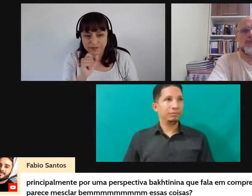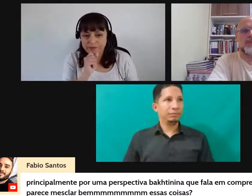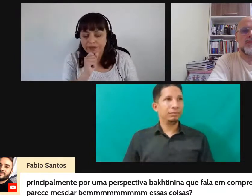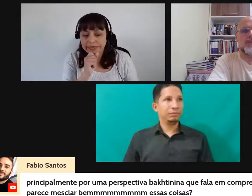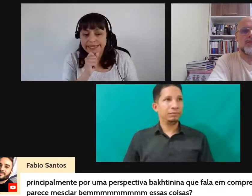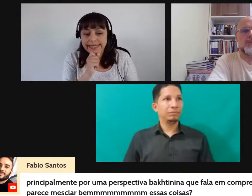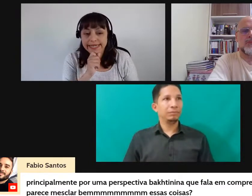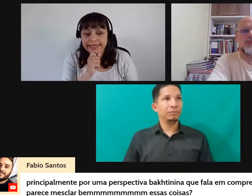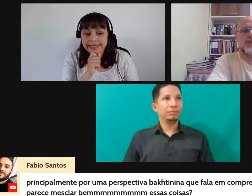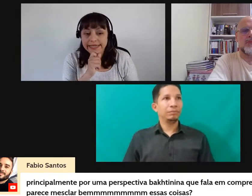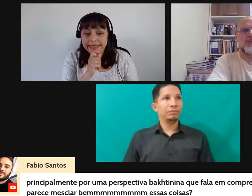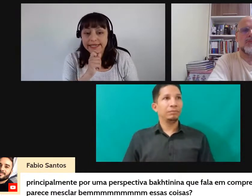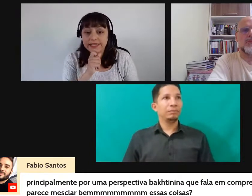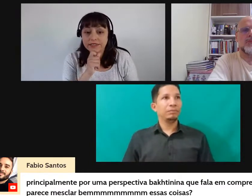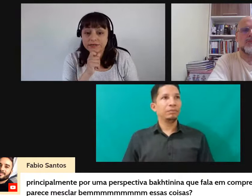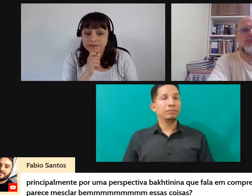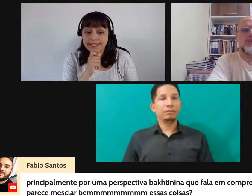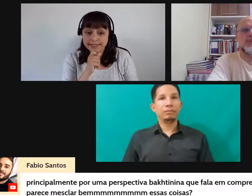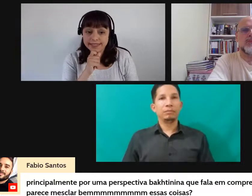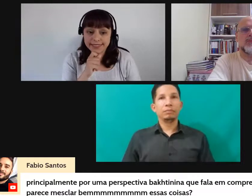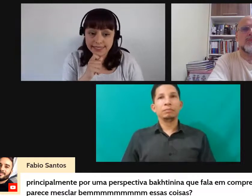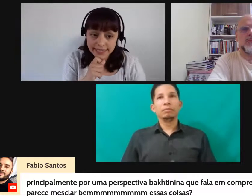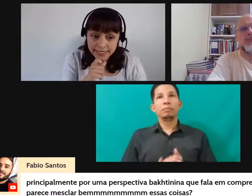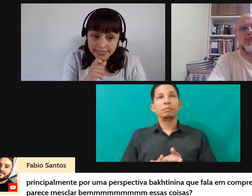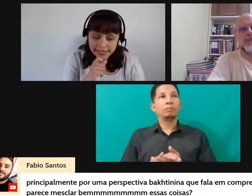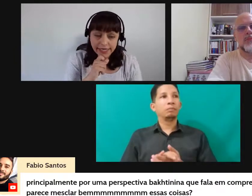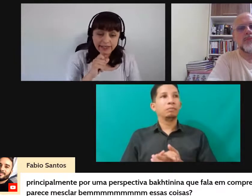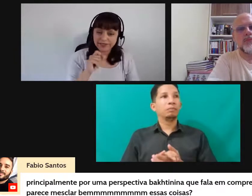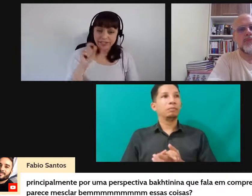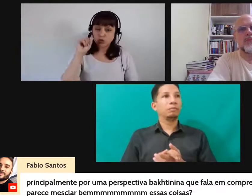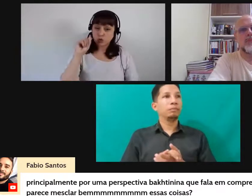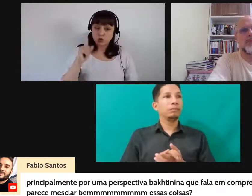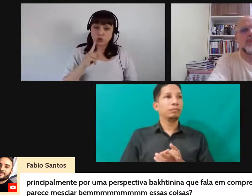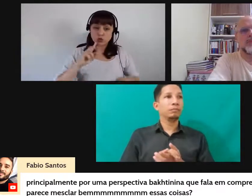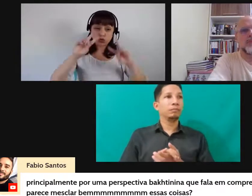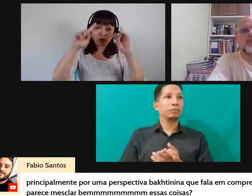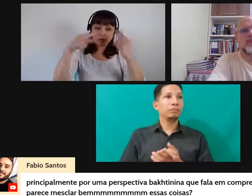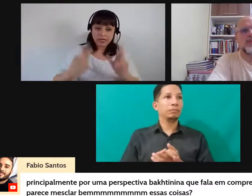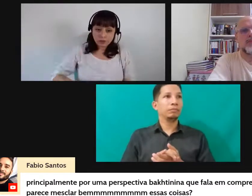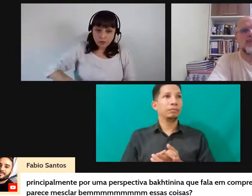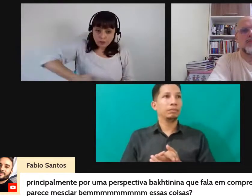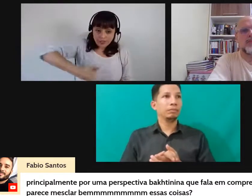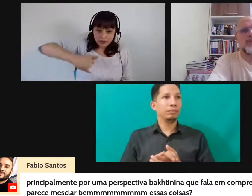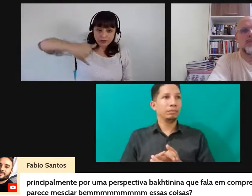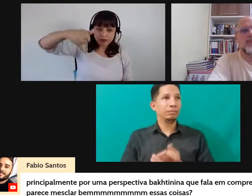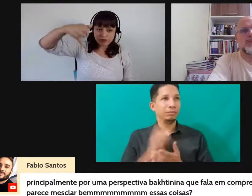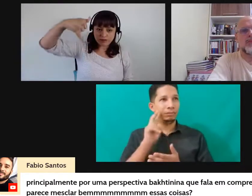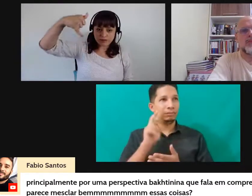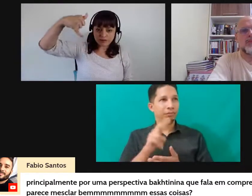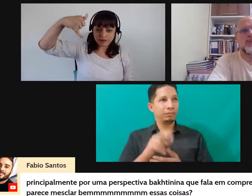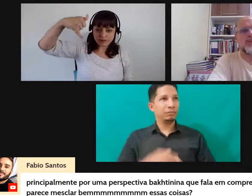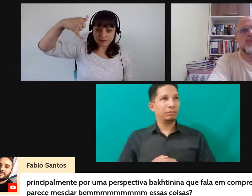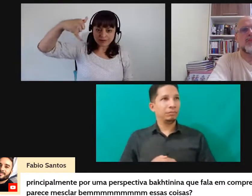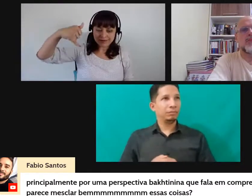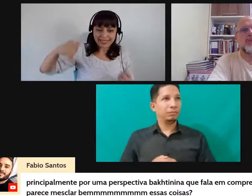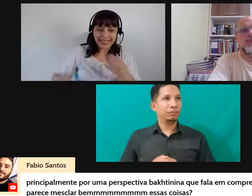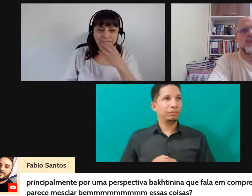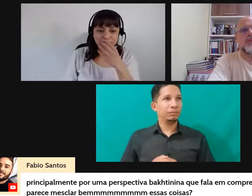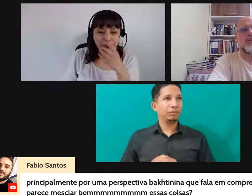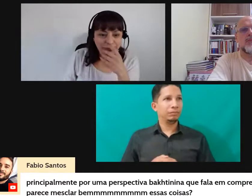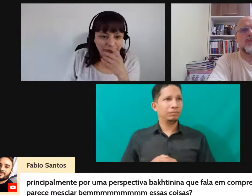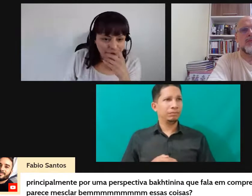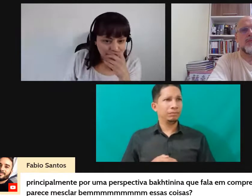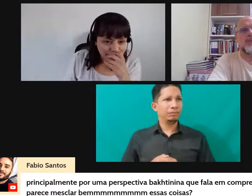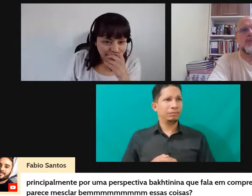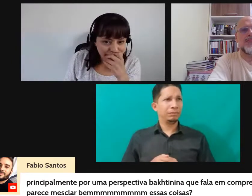Deaf-Hood. E aí ela faz assim, ela faz surdo, humano, umbigo. Aí